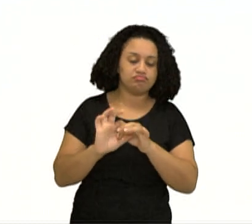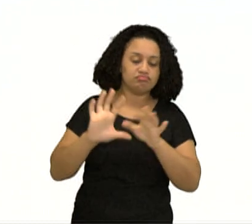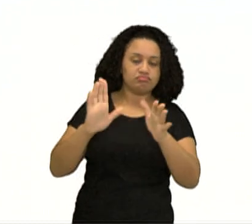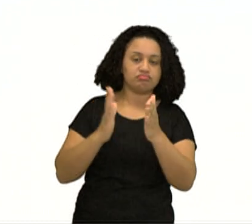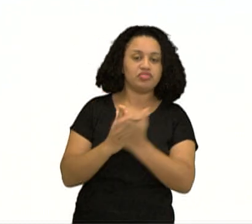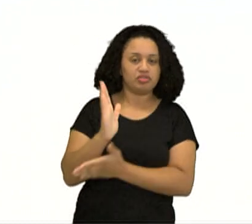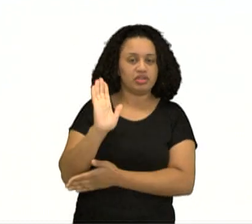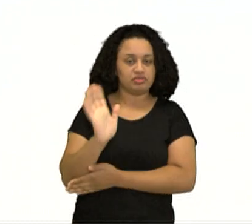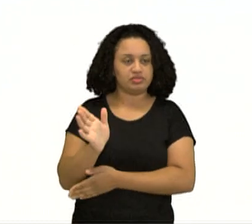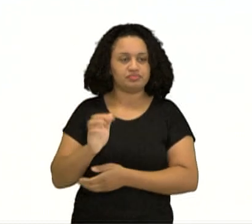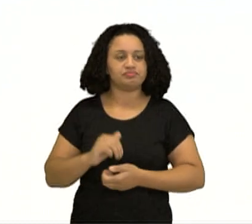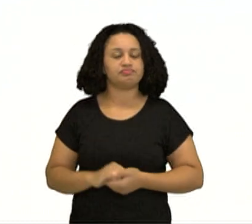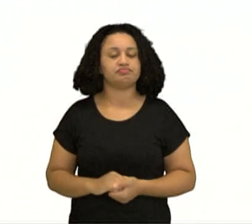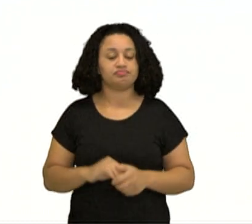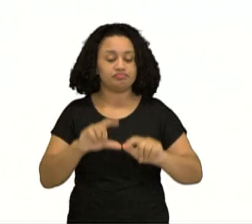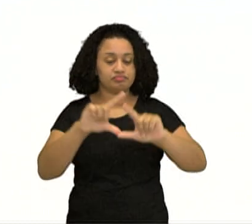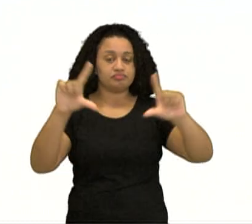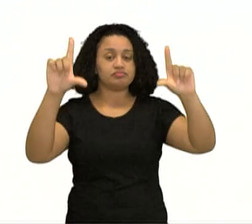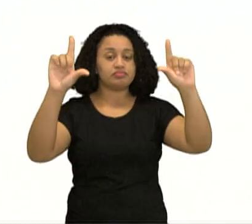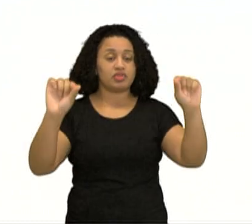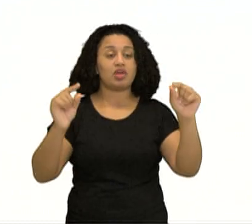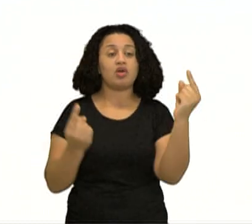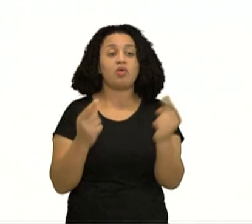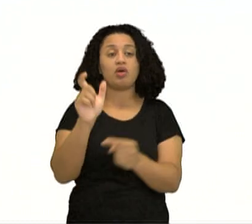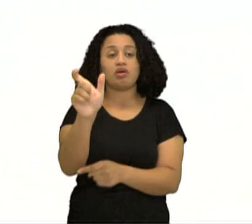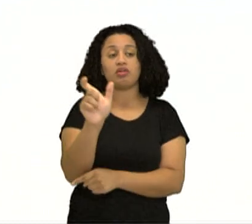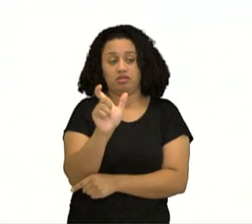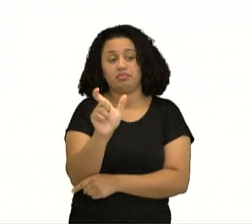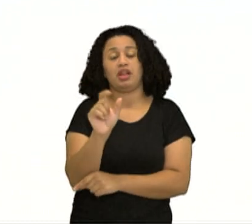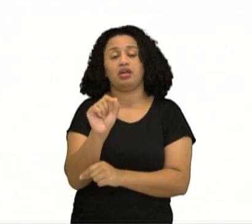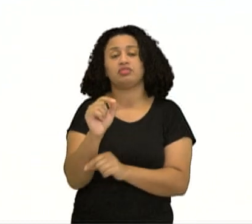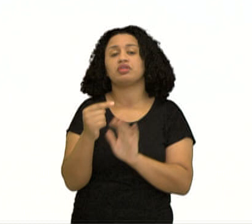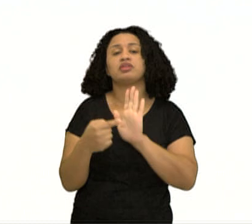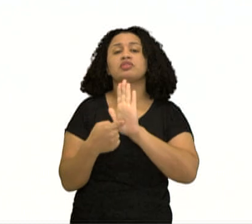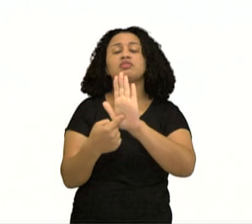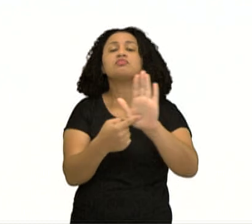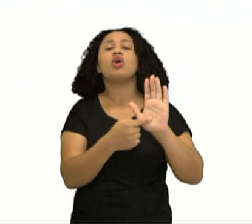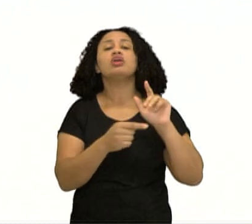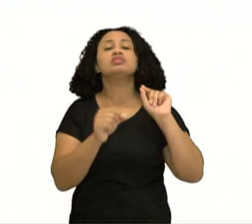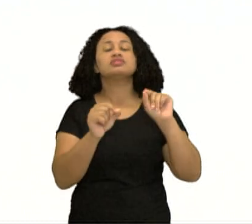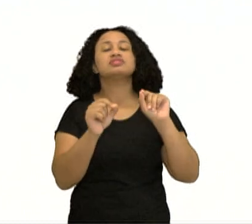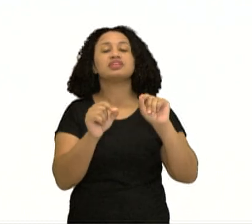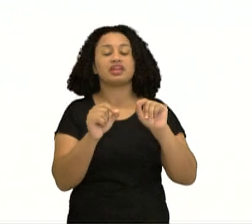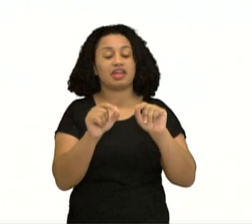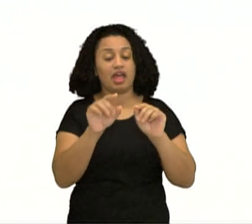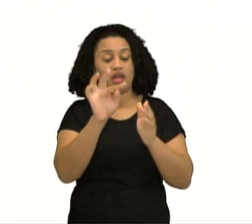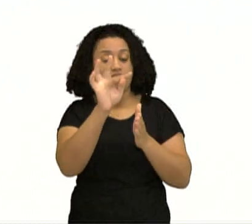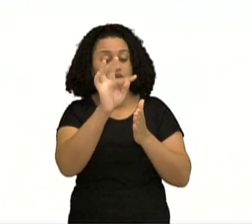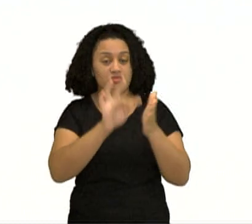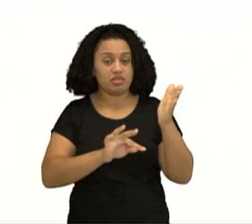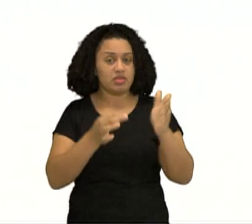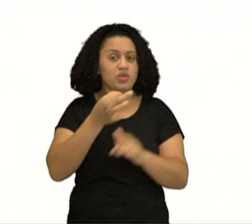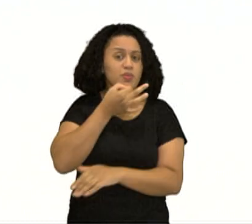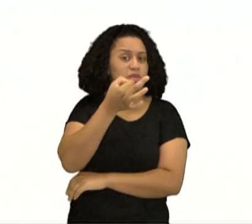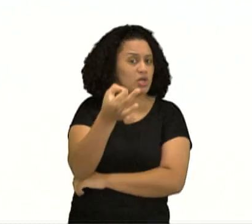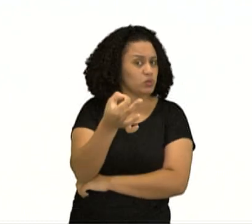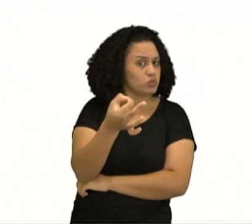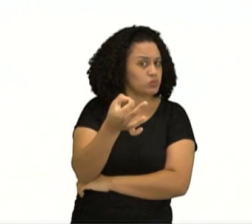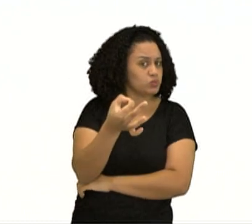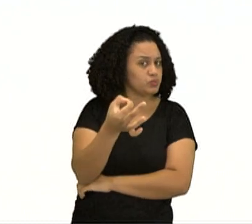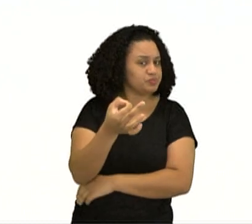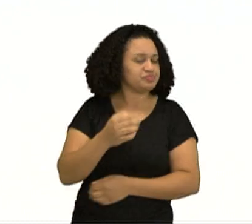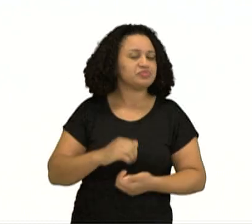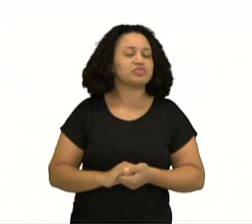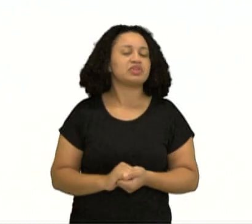aprovados. Nesse trecho, qual a palavra evidencia que o texto é um texto opinativo? Então,